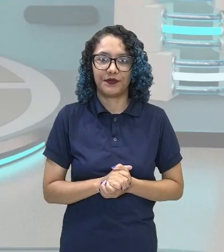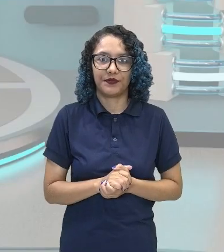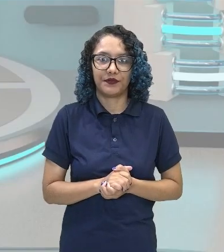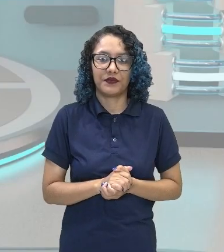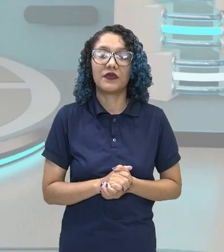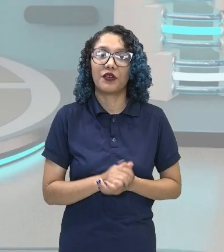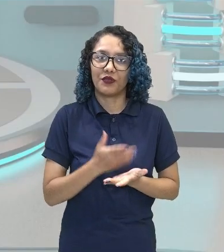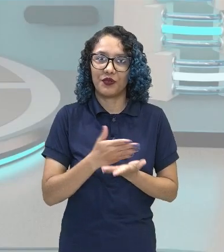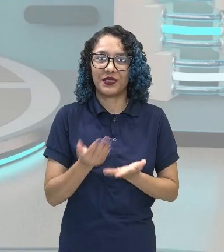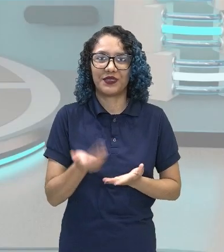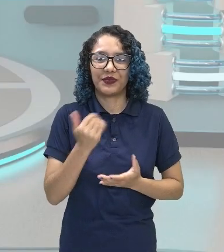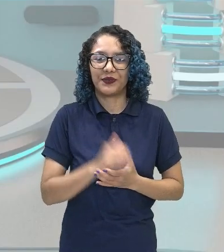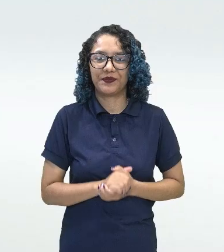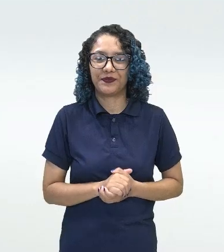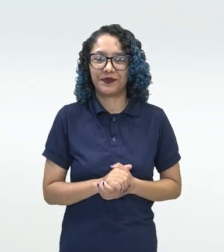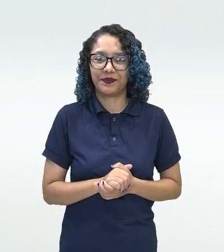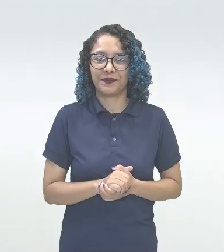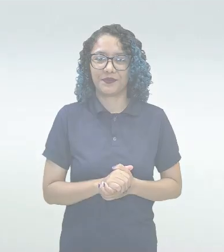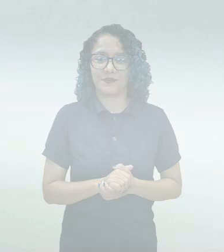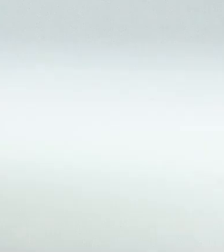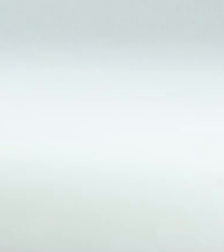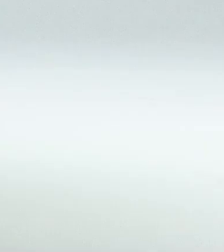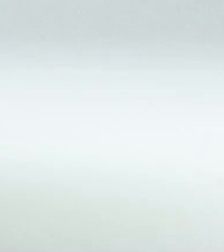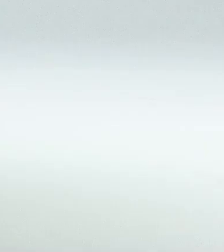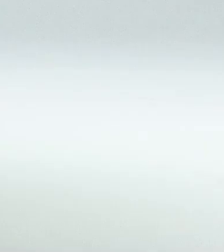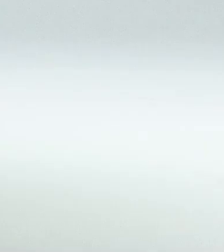é isso aí, vamos começar.